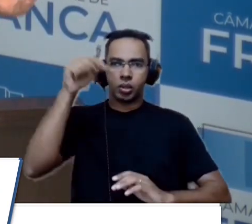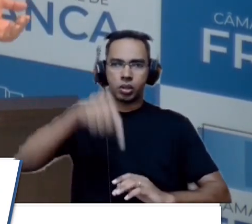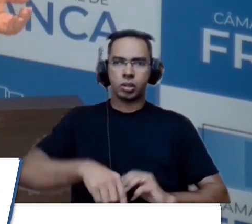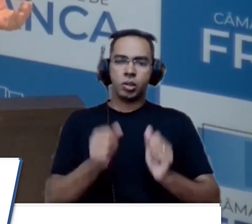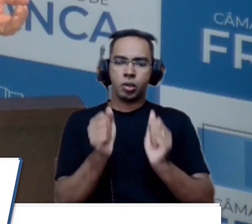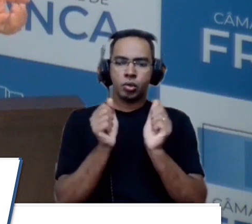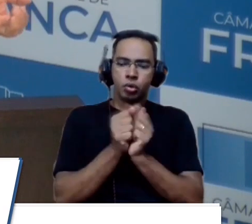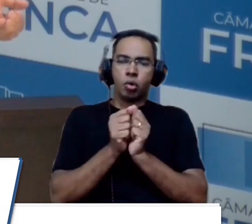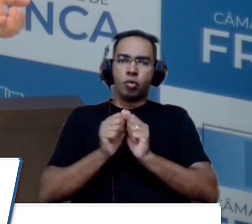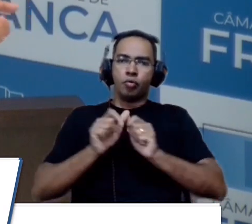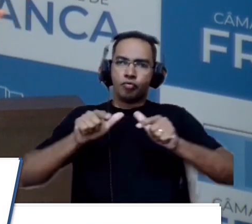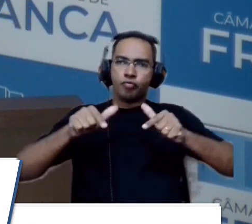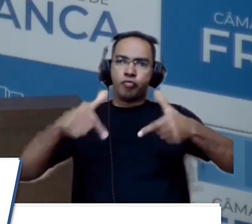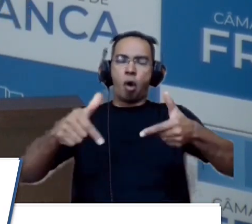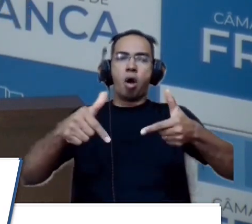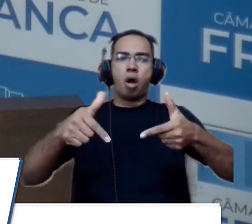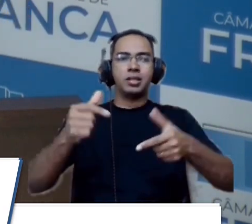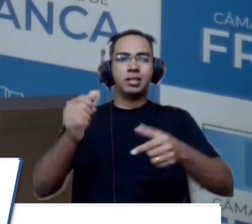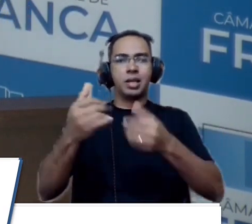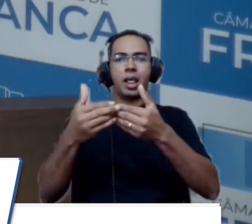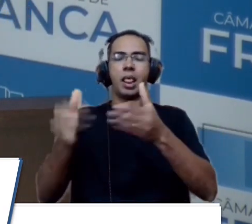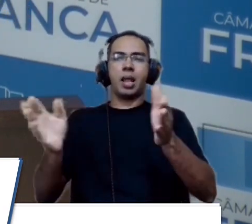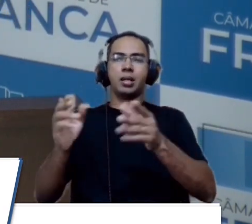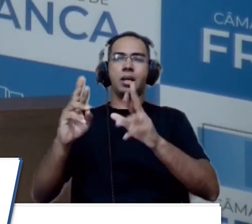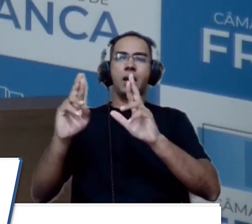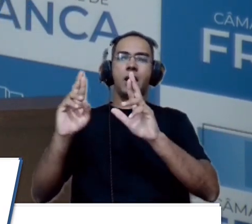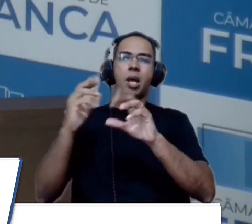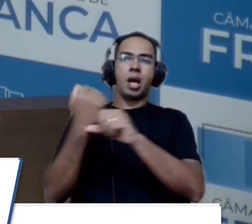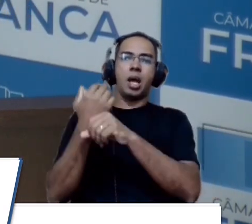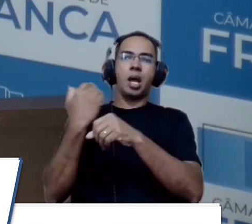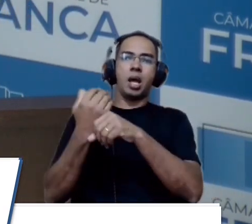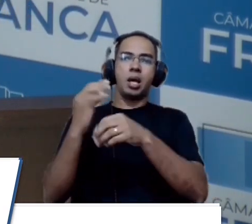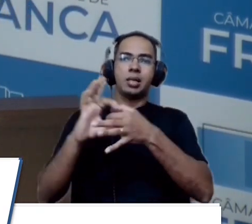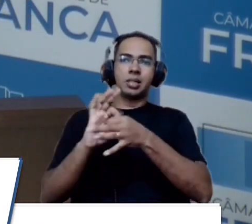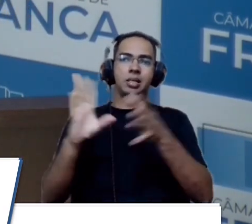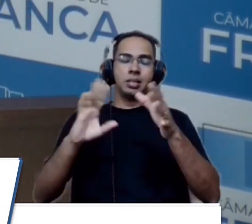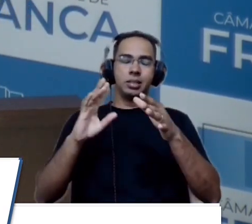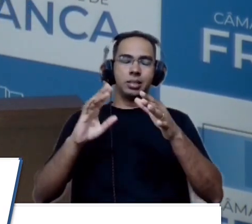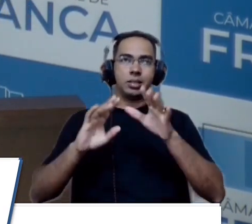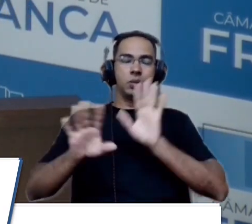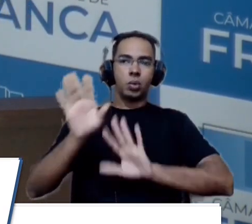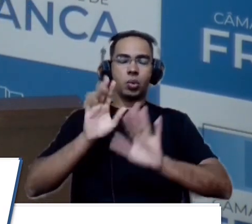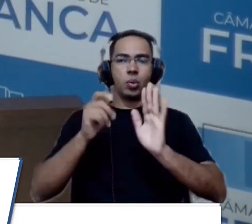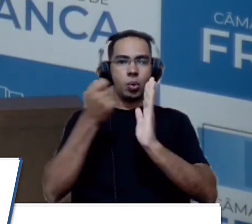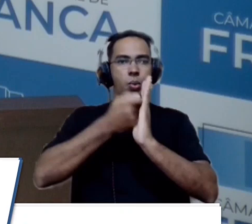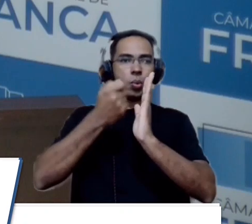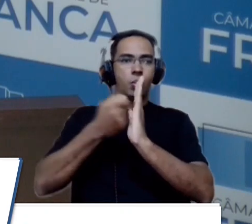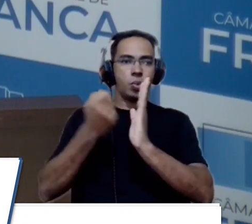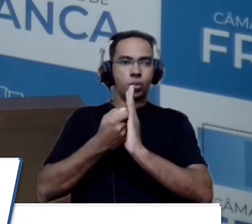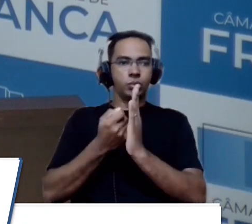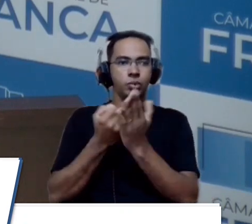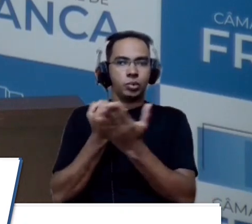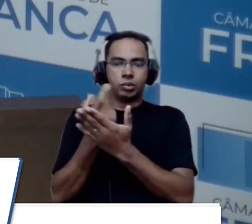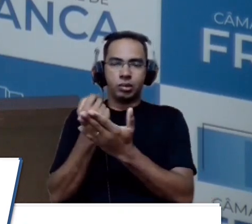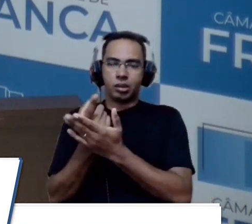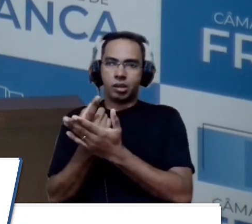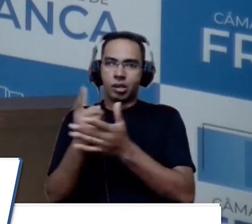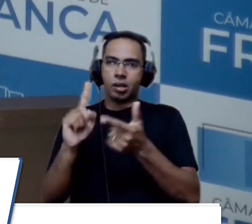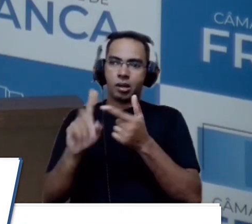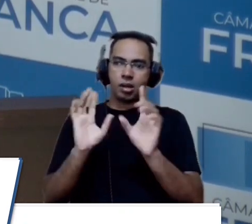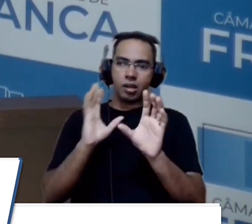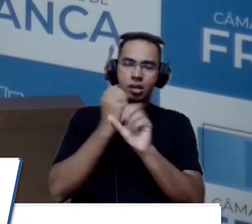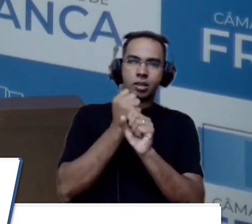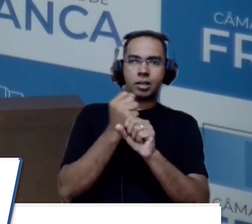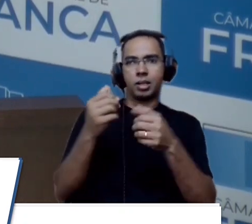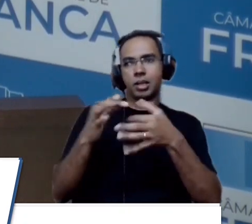eles deixaram em aberto na reforma para discutir a tributação do consumo e da renda, então está lá em aberto, mas nós